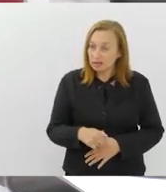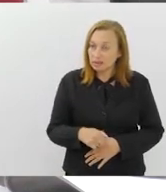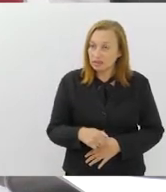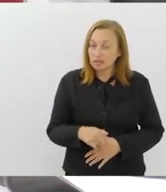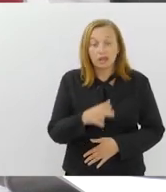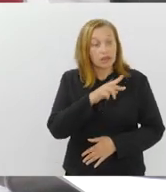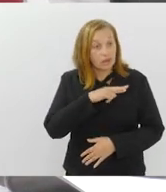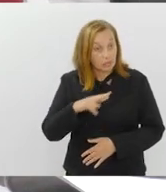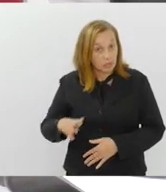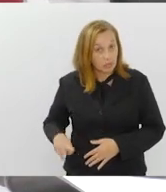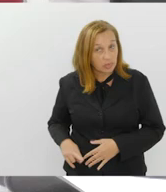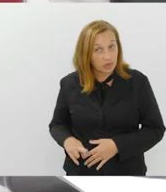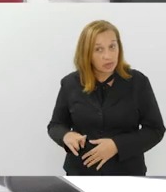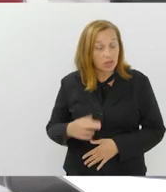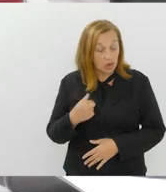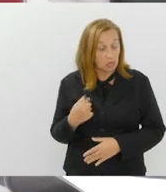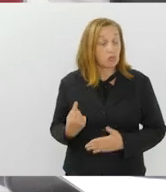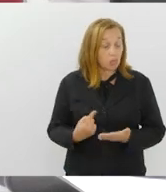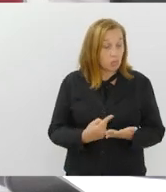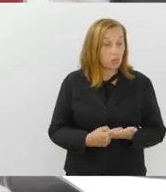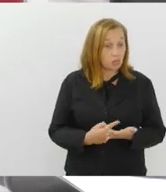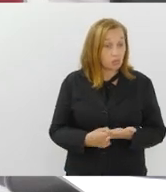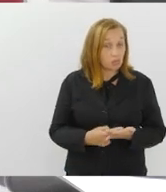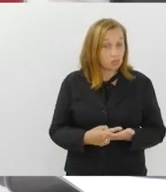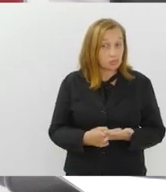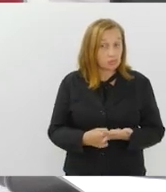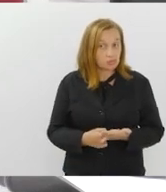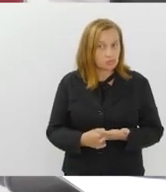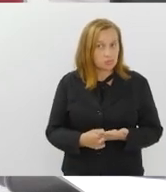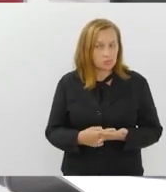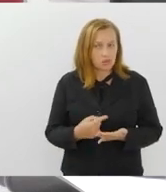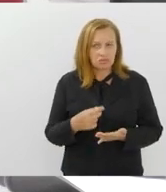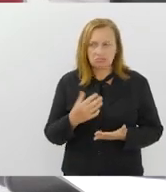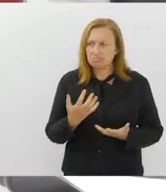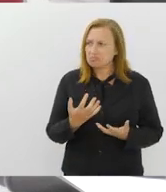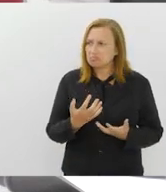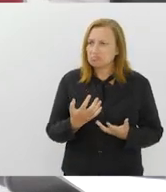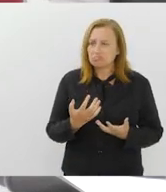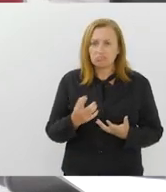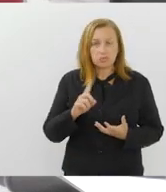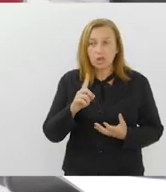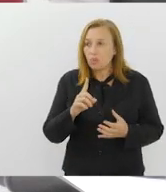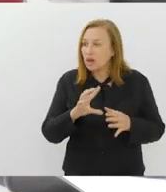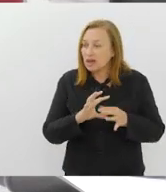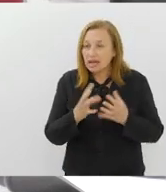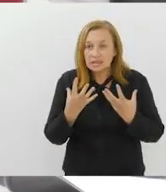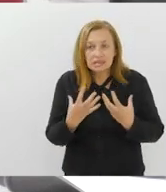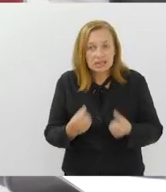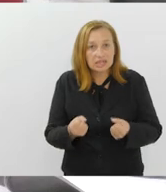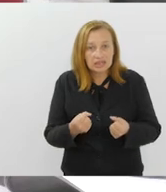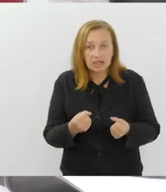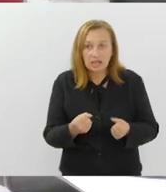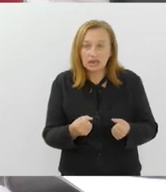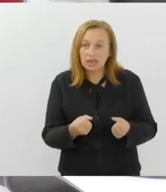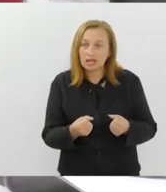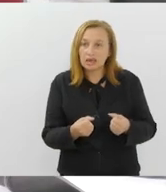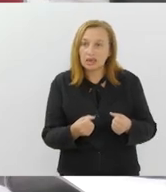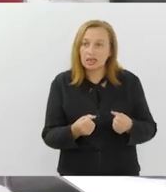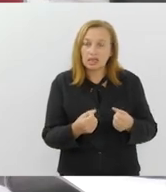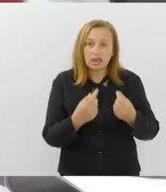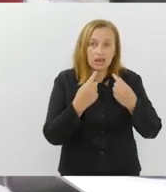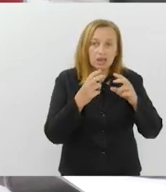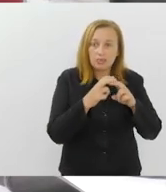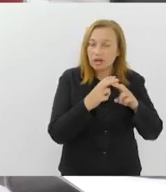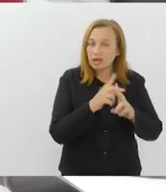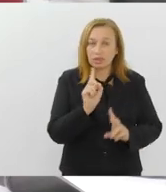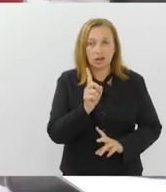republicana, e eu me comprometo a isso, ninguém quer fazer... Não permitirei balbúrdia nesse sentido. É republicanismo. E nós queremos